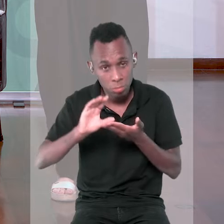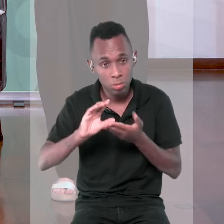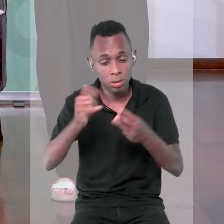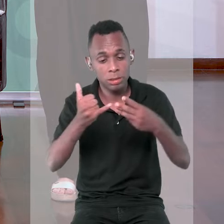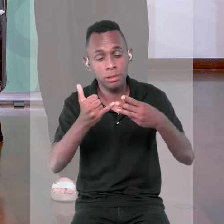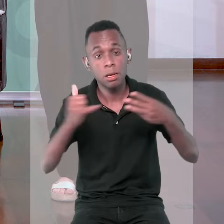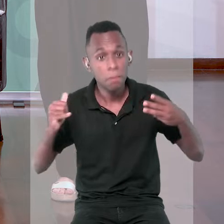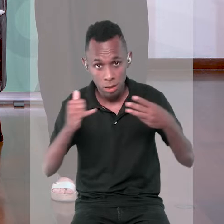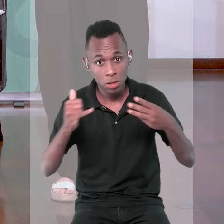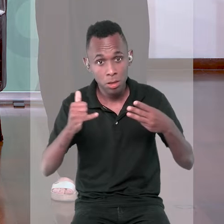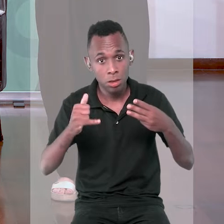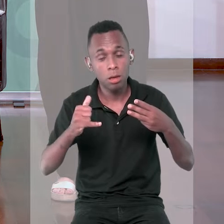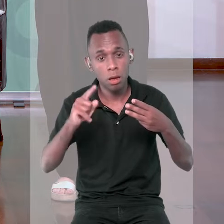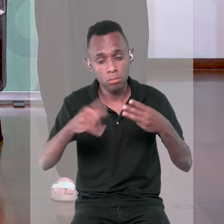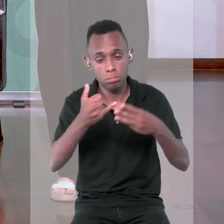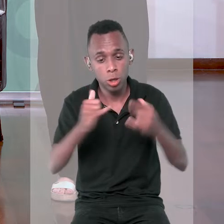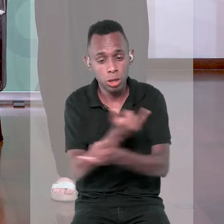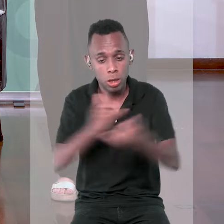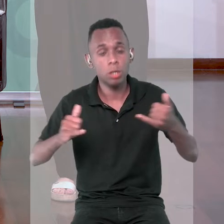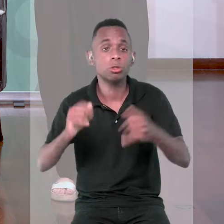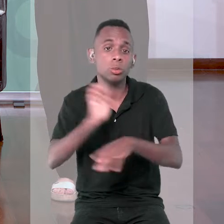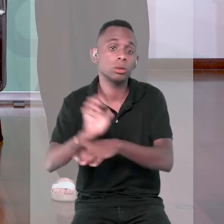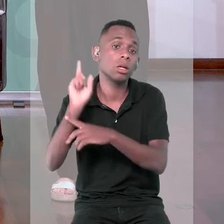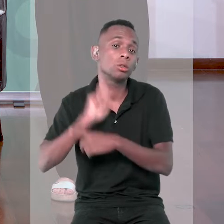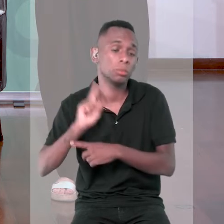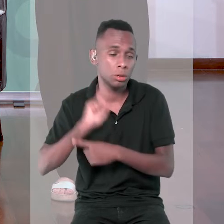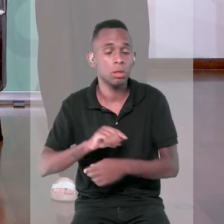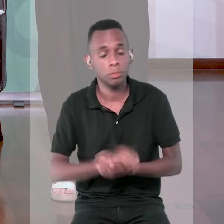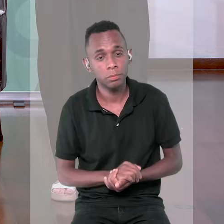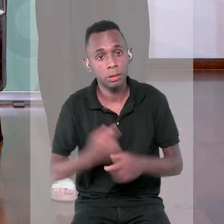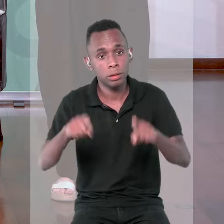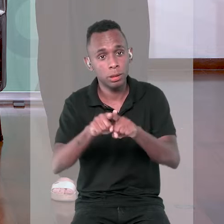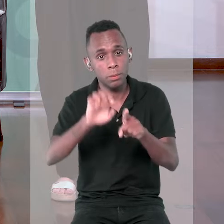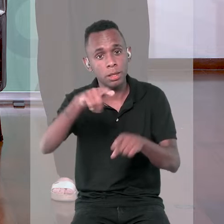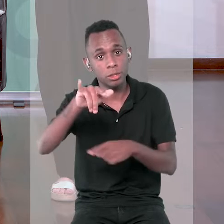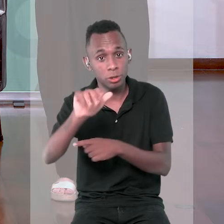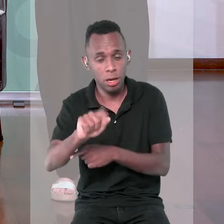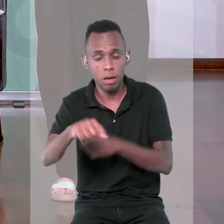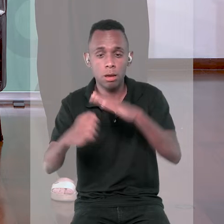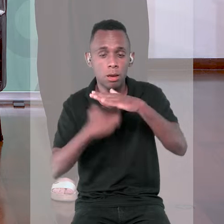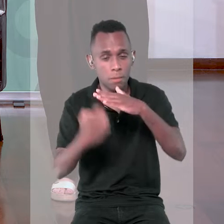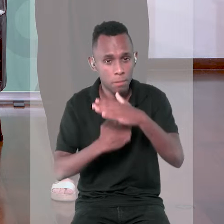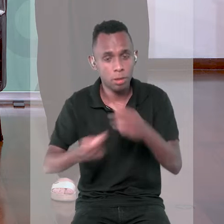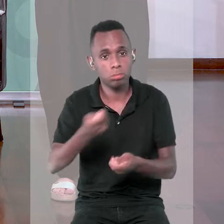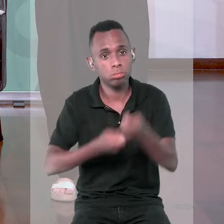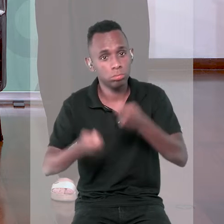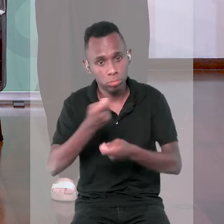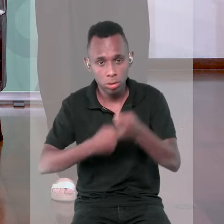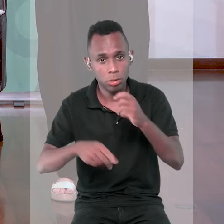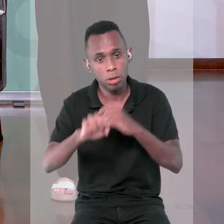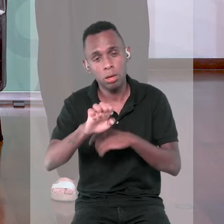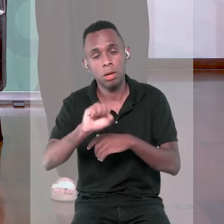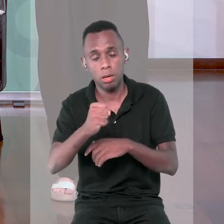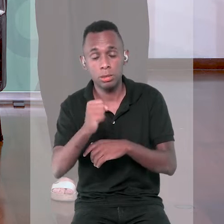da CEMIG, Companhia Energética de Minas Gerais S.A., e da Engea, Empresa Gestora de Ativos